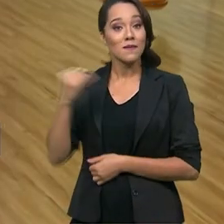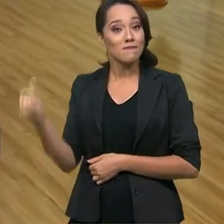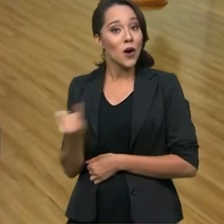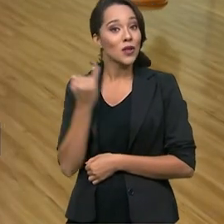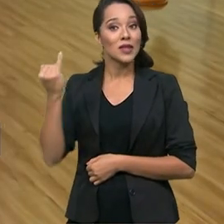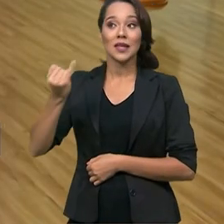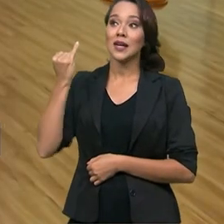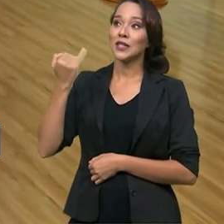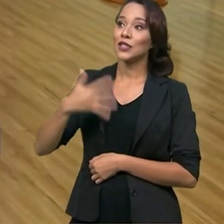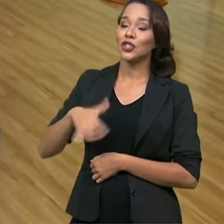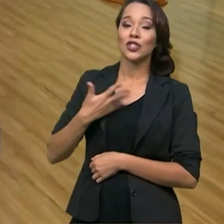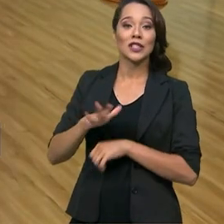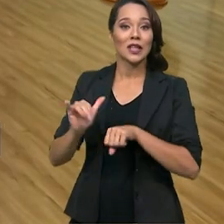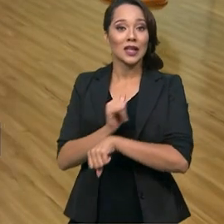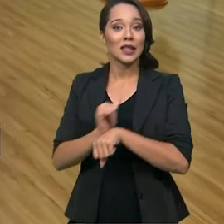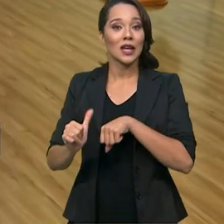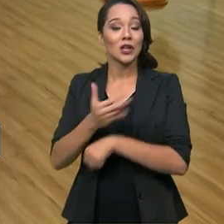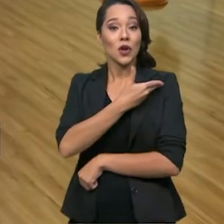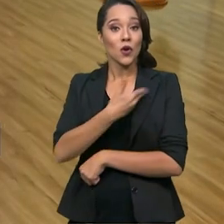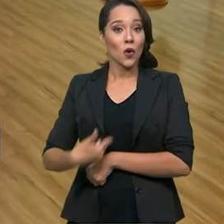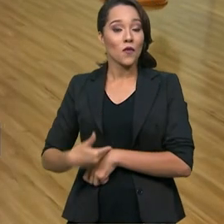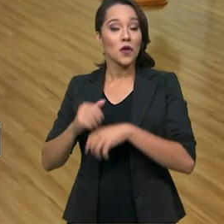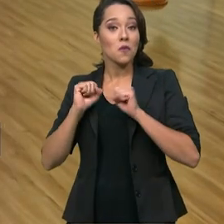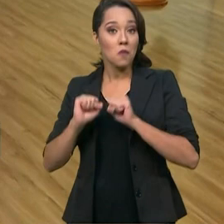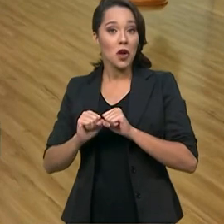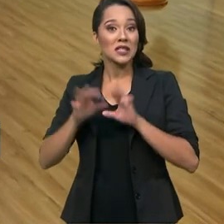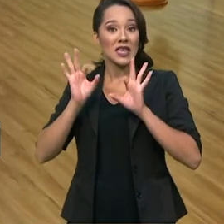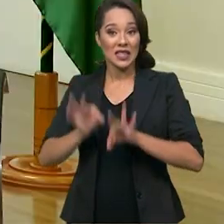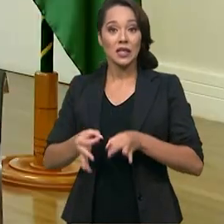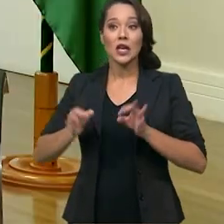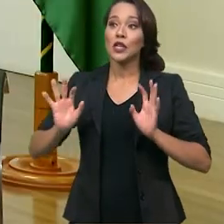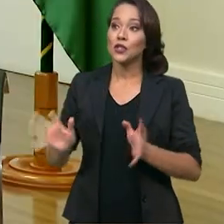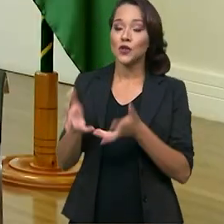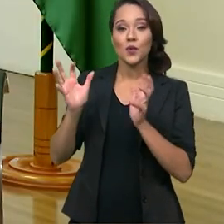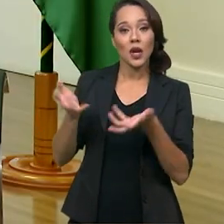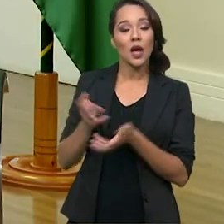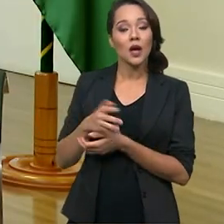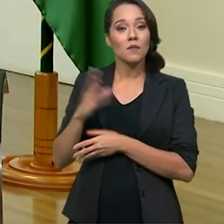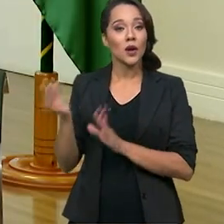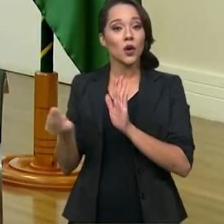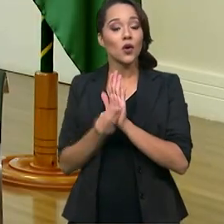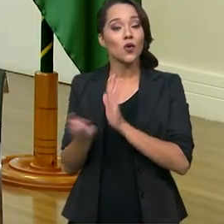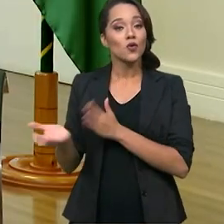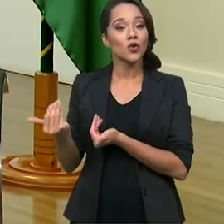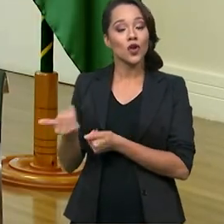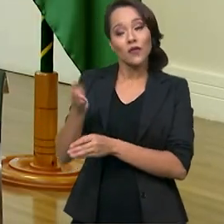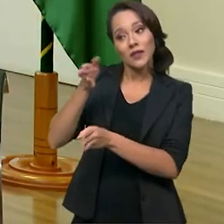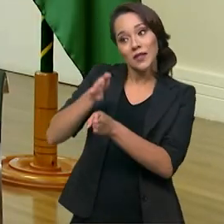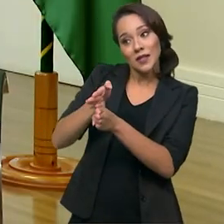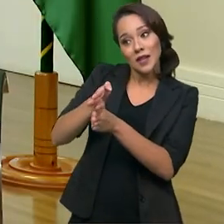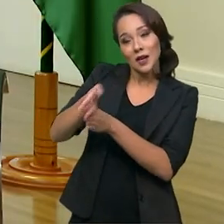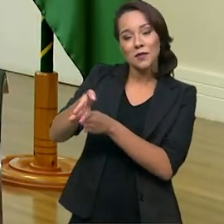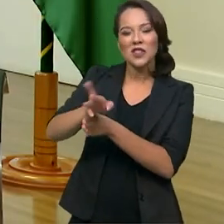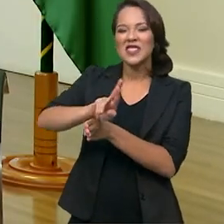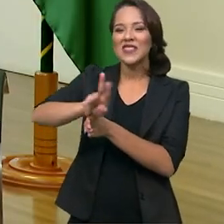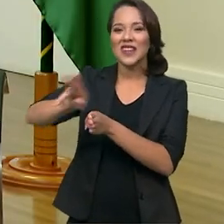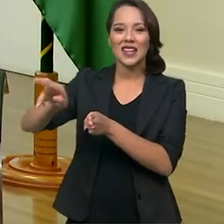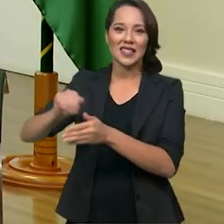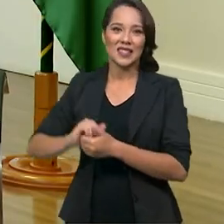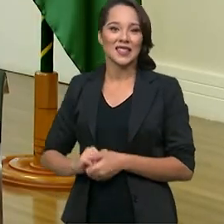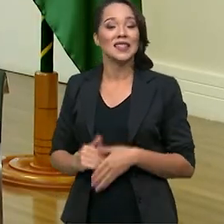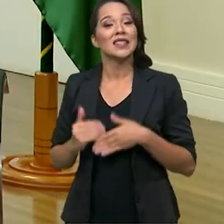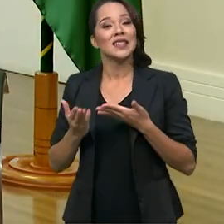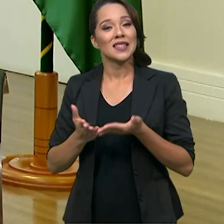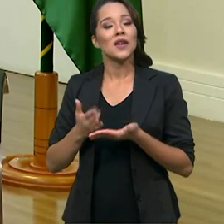importante mecanismo que o governo pode, sem dúvida nenhuma, estimular para que coloque os nossos jovens em caminhos virtuosos. Portanto,